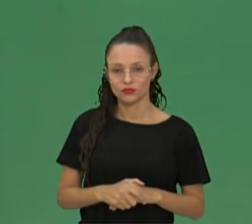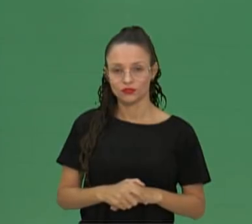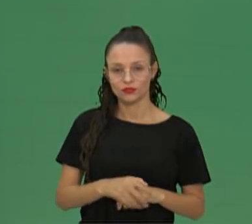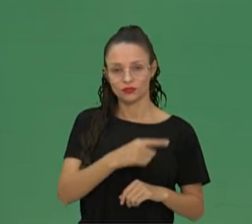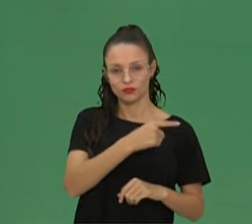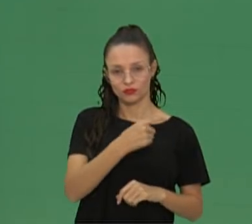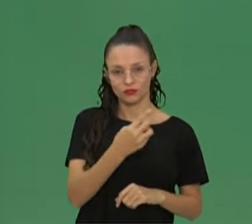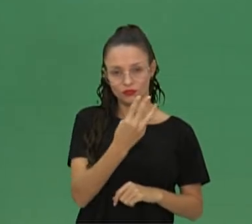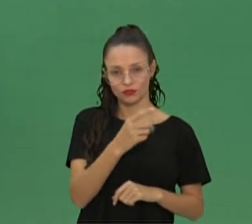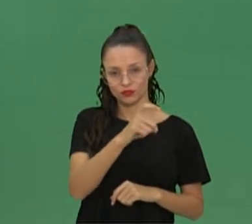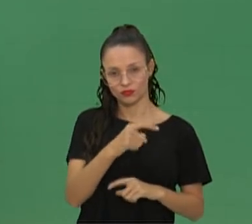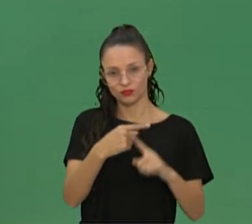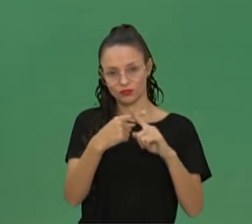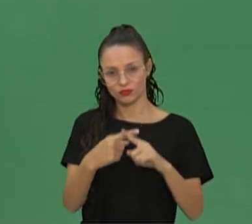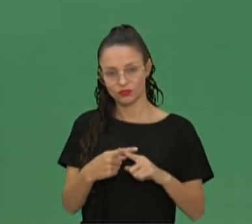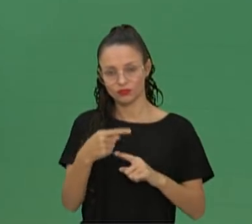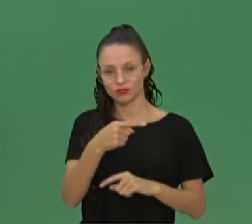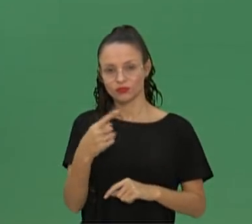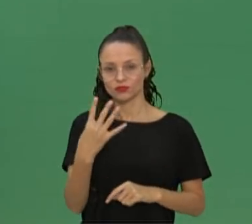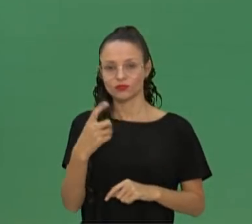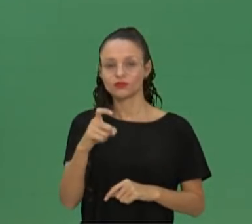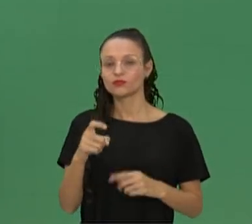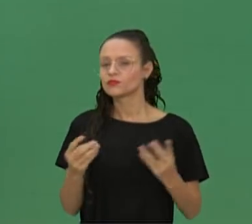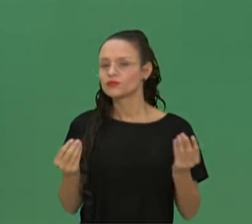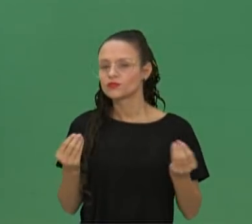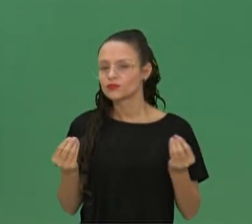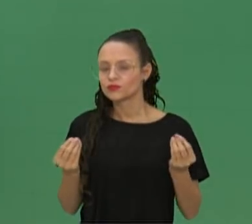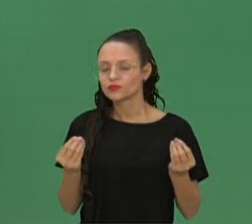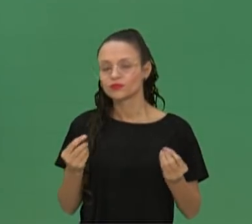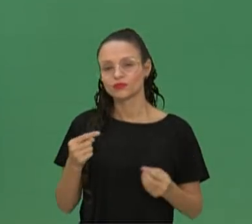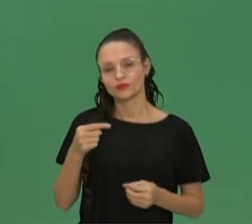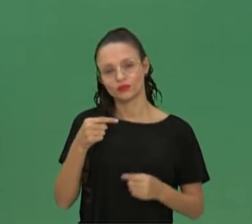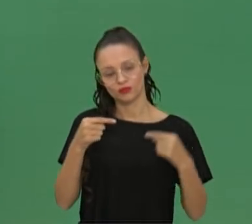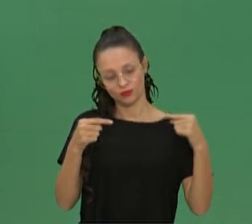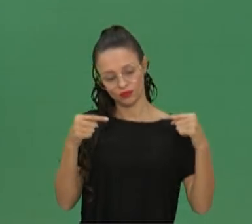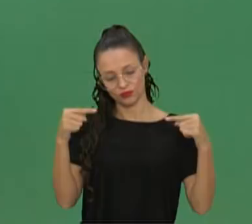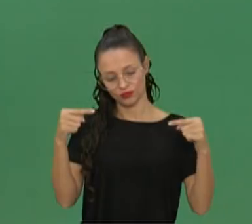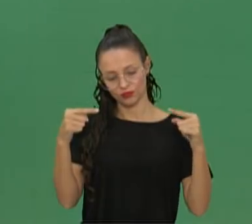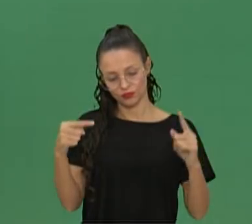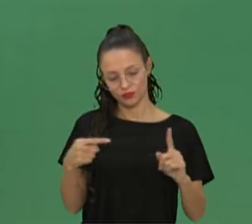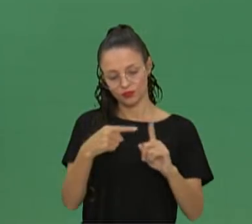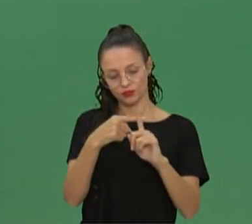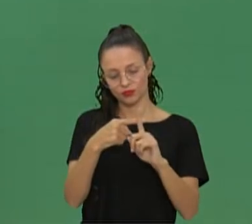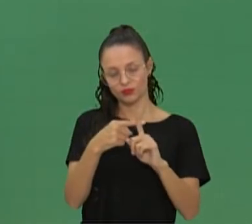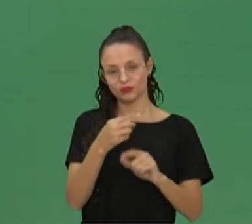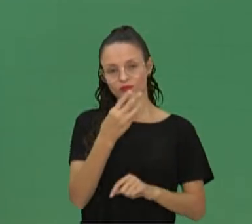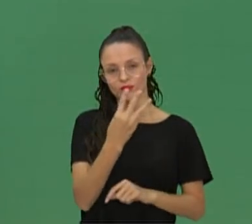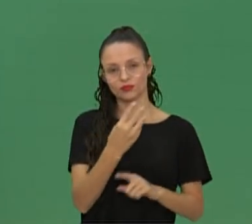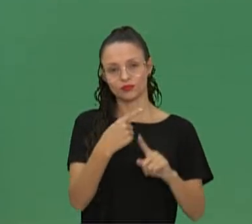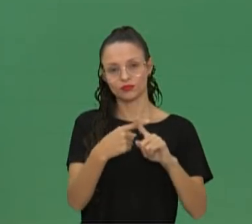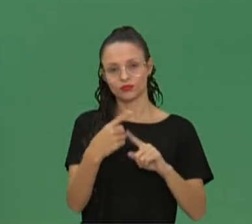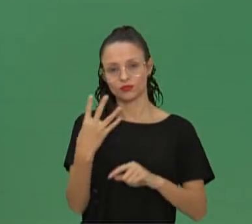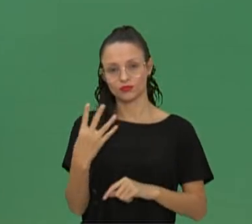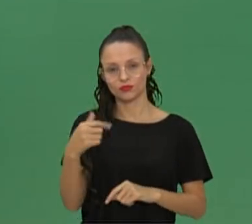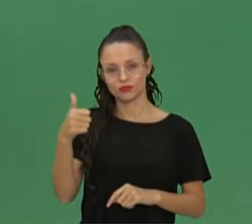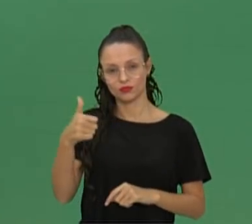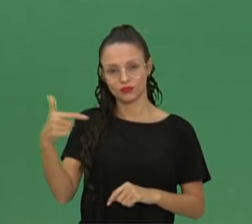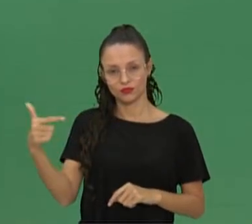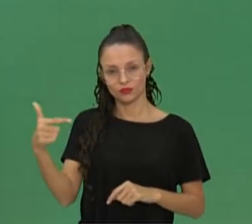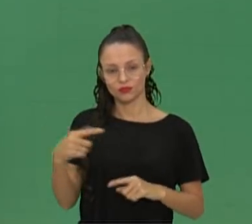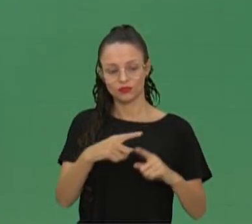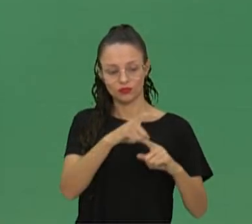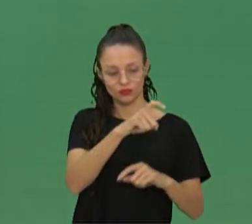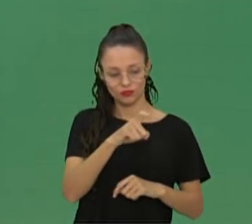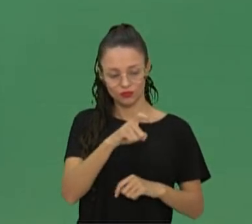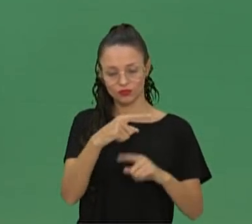Menos 3x vezes menos 4x vai ficar como? Menos com menos é mais, 3 vezes 4 é 12, e x vezes x,